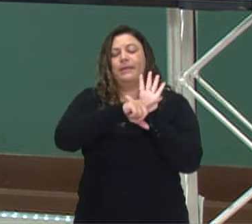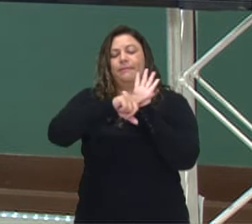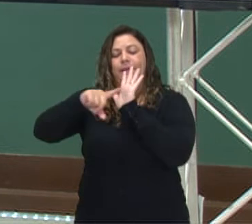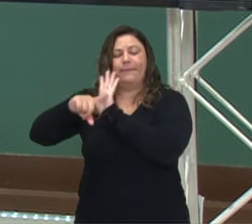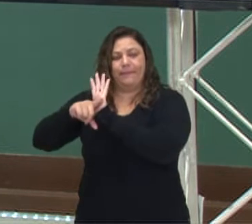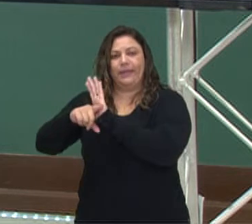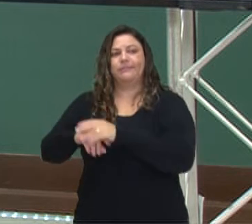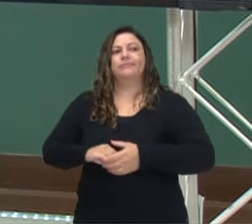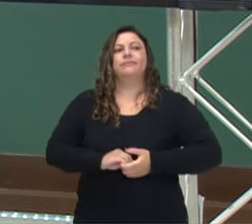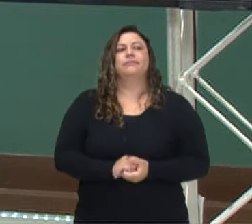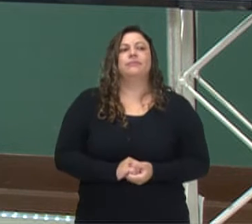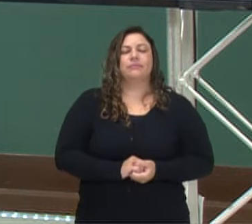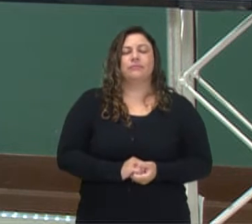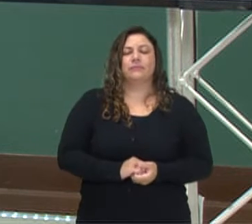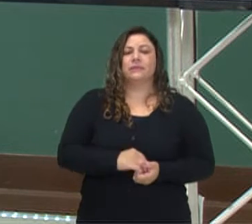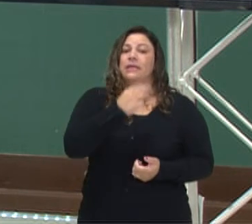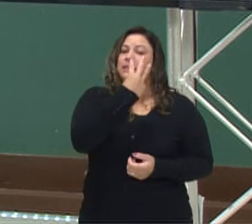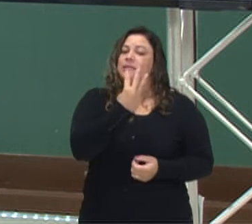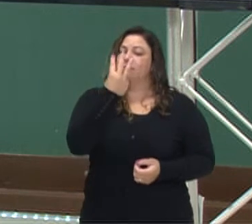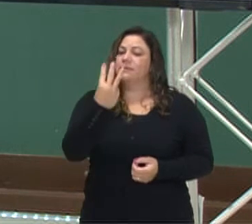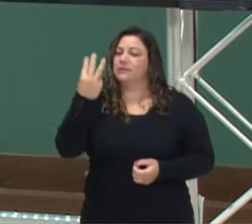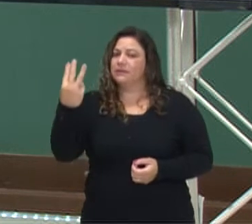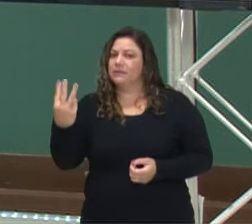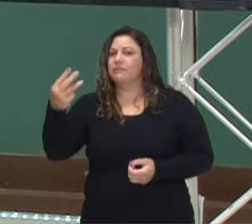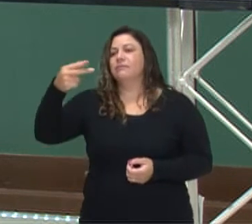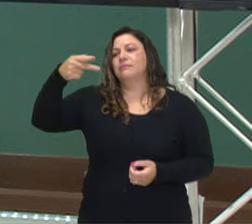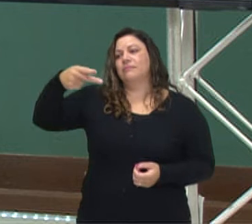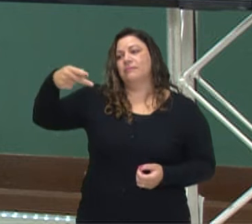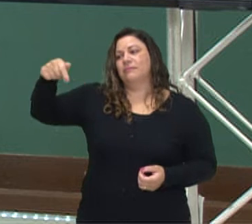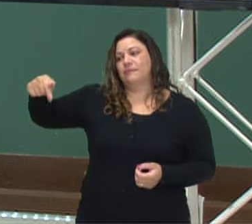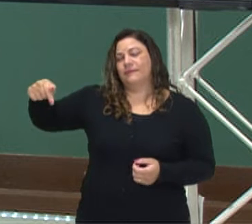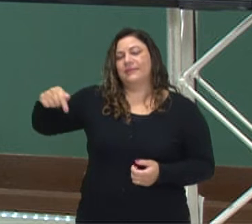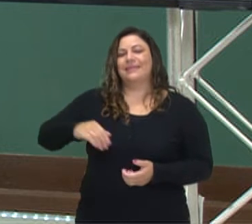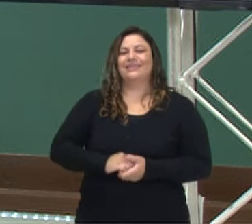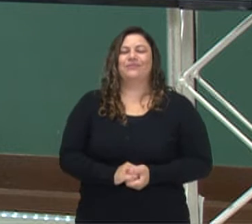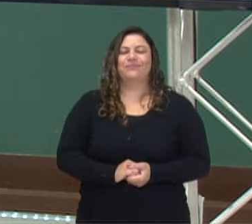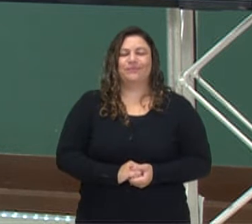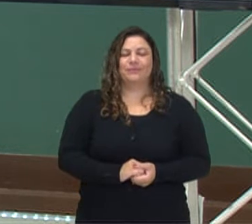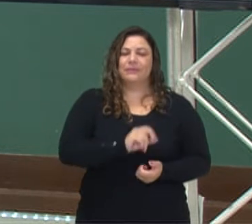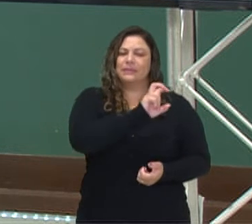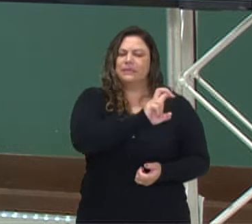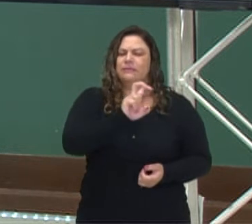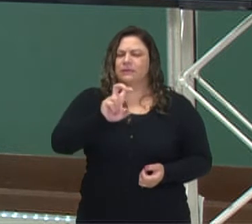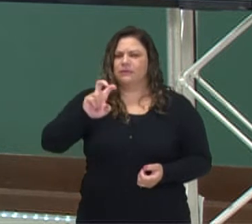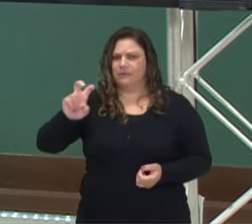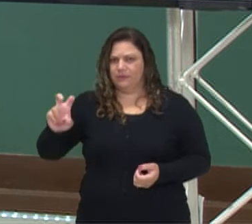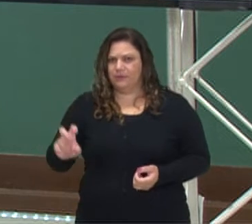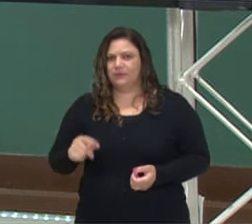3 é 27. E 5 vezes 5 vezes 5 é 125.